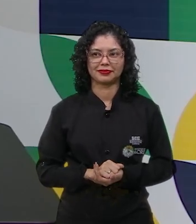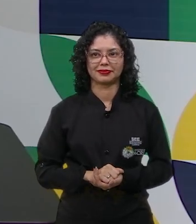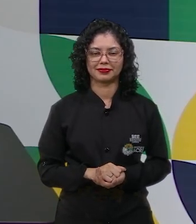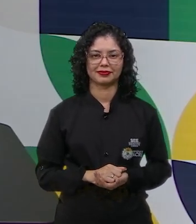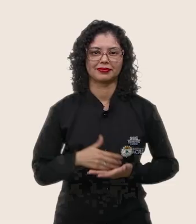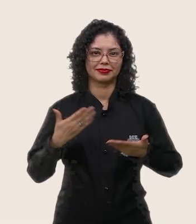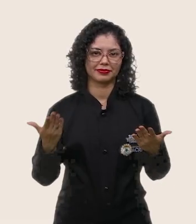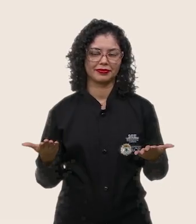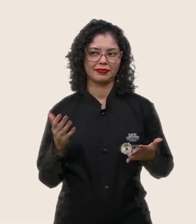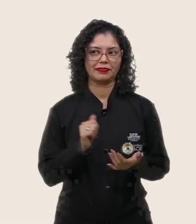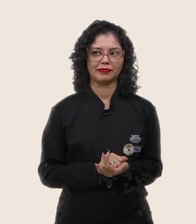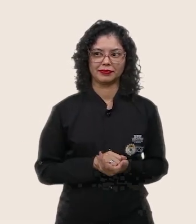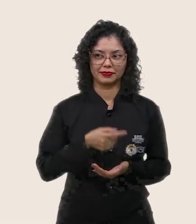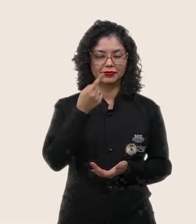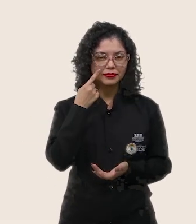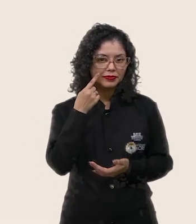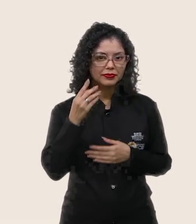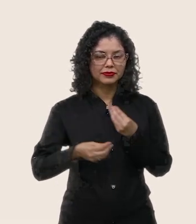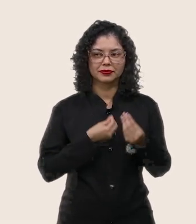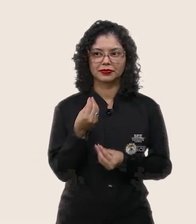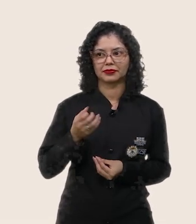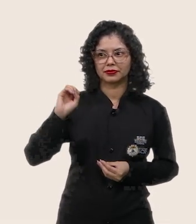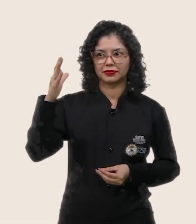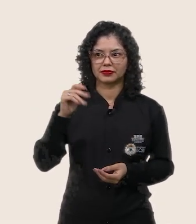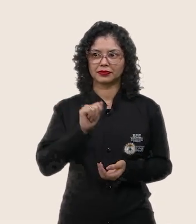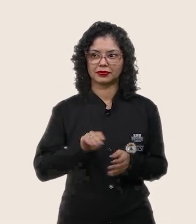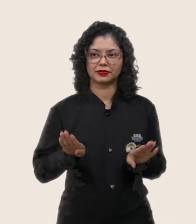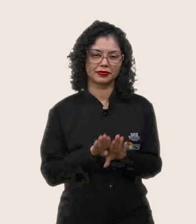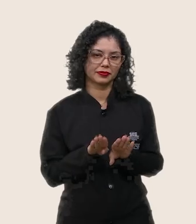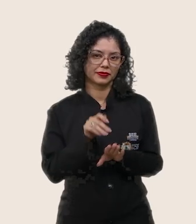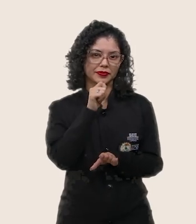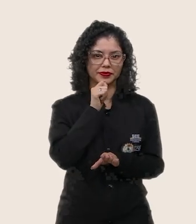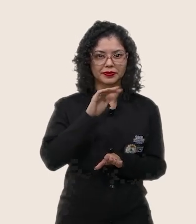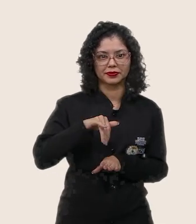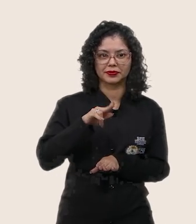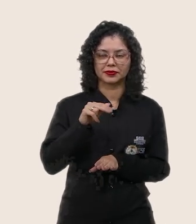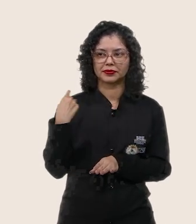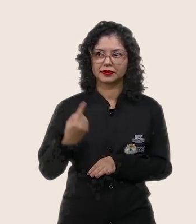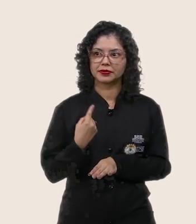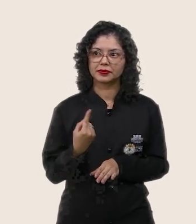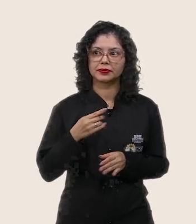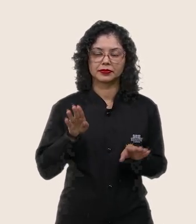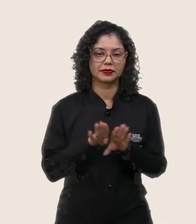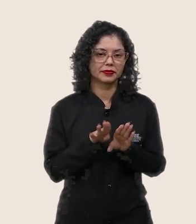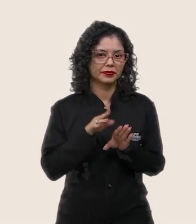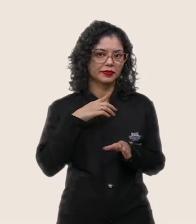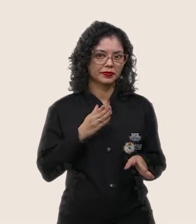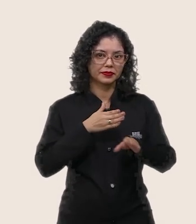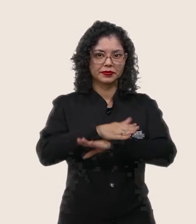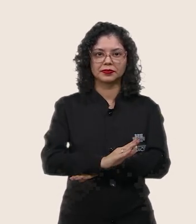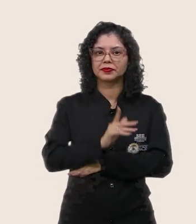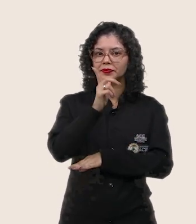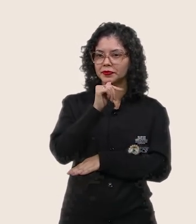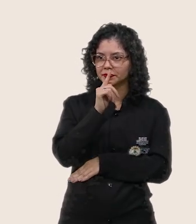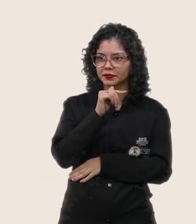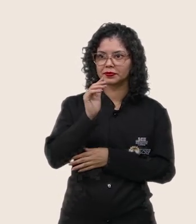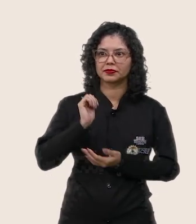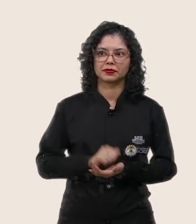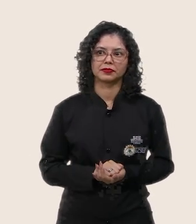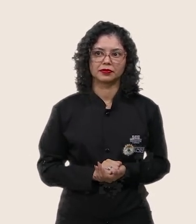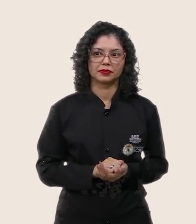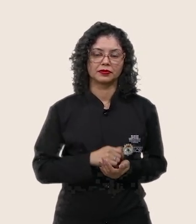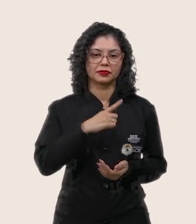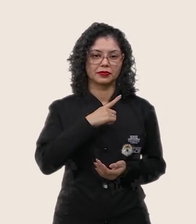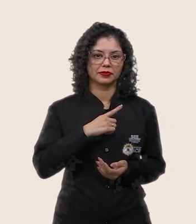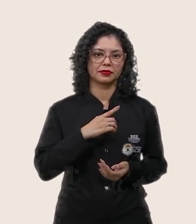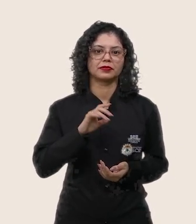guarda-roupa. Então, vamos ver aqui como que funciona a máquina de lavar roupa, gente. Então, ela vai ter ali a entrada de água, né? Então, essa máquina, ela tem